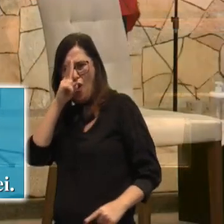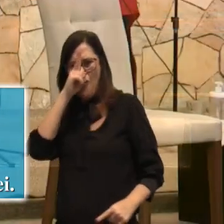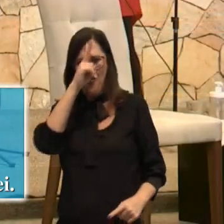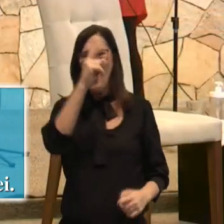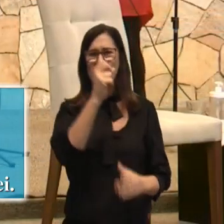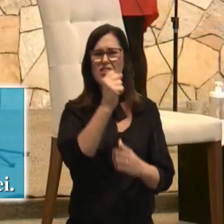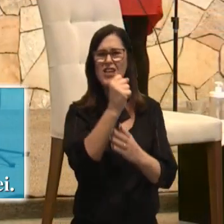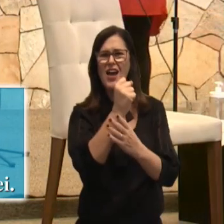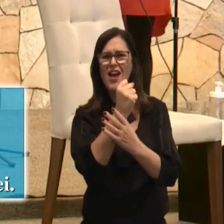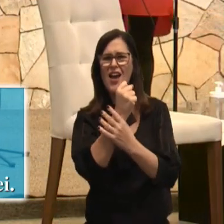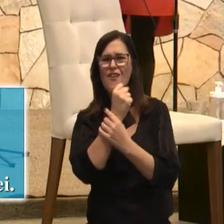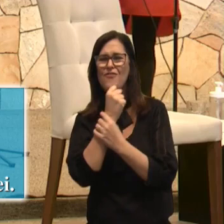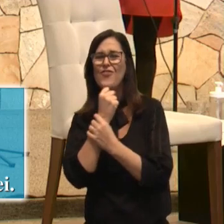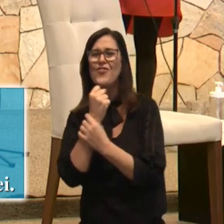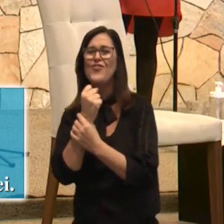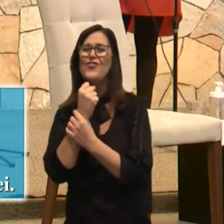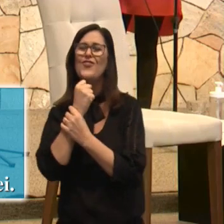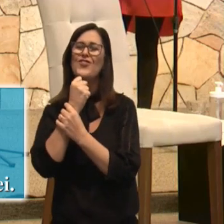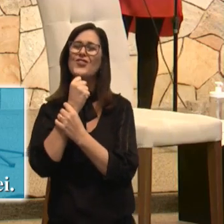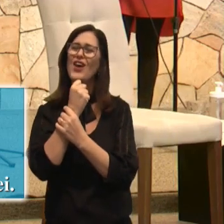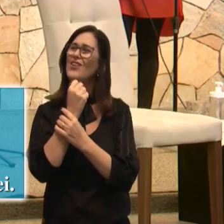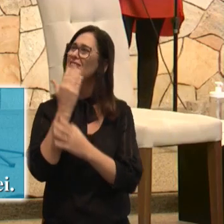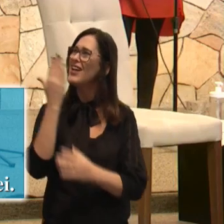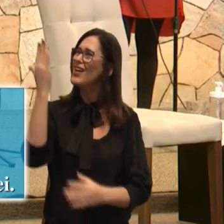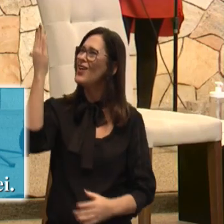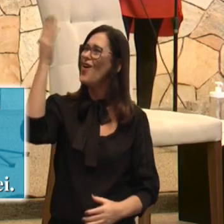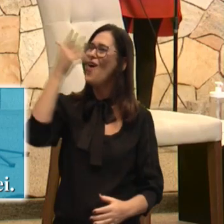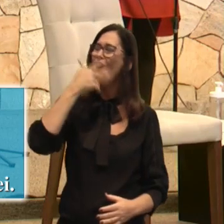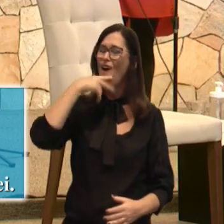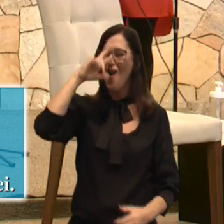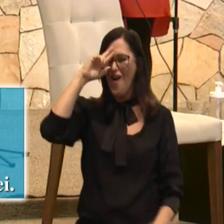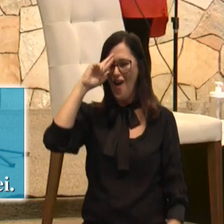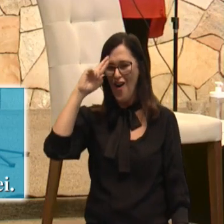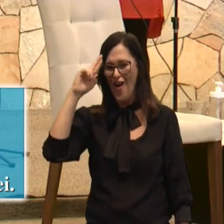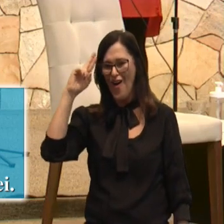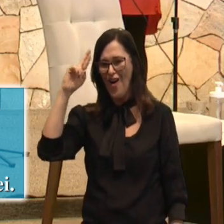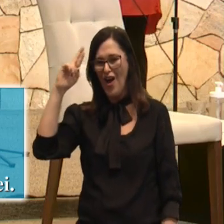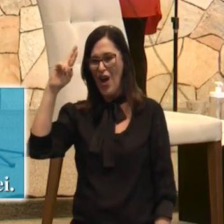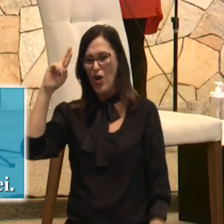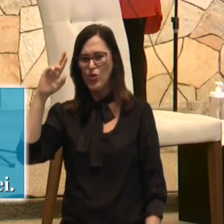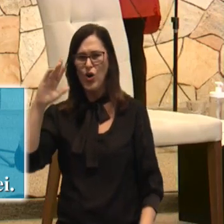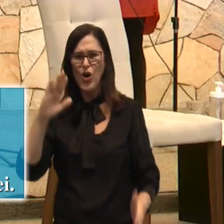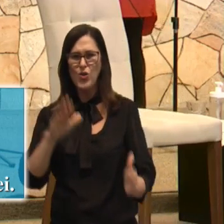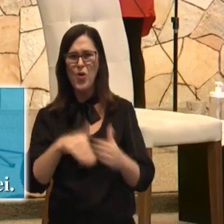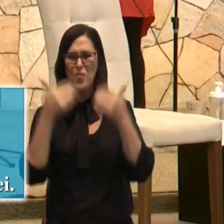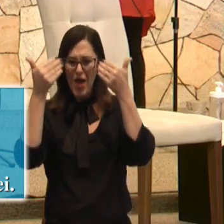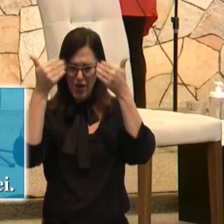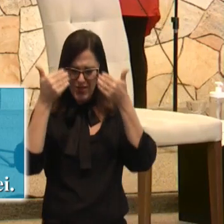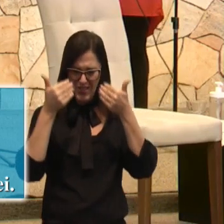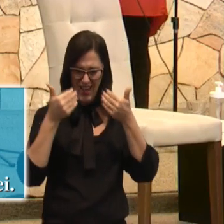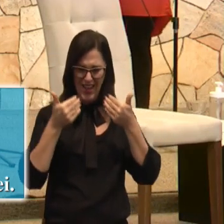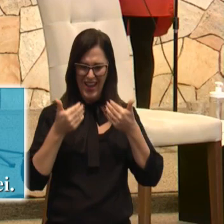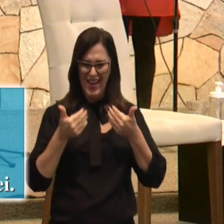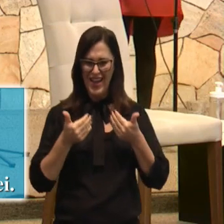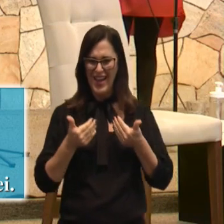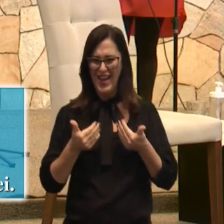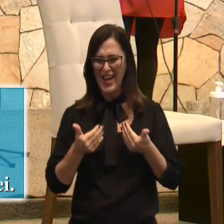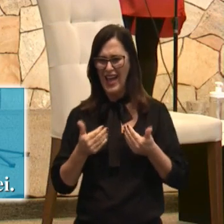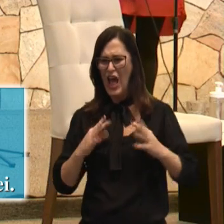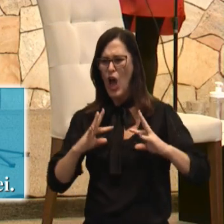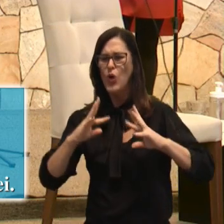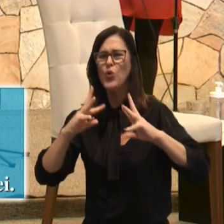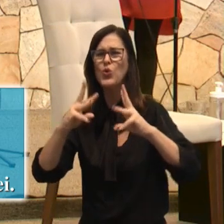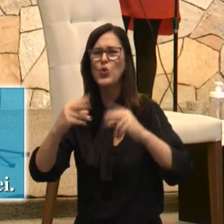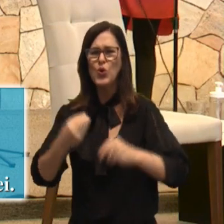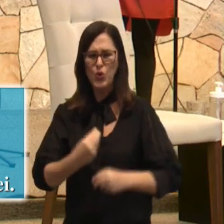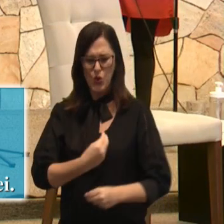abrigo, força e refúgio, Senhor, com todo o meu